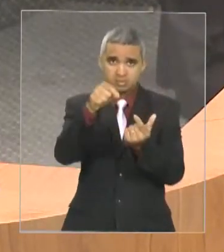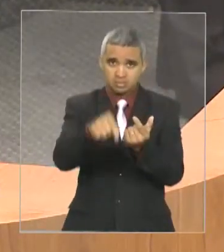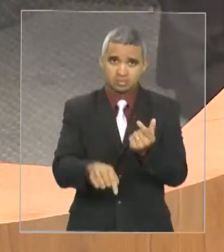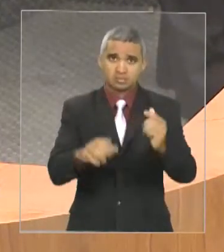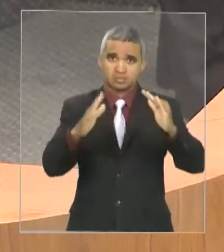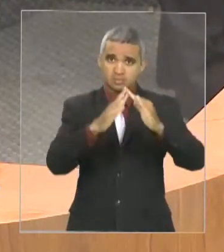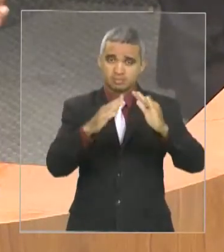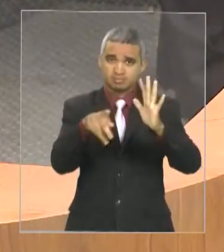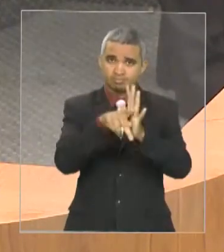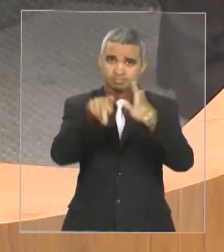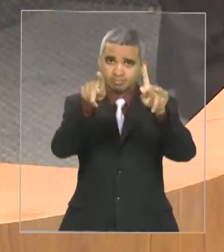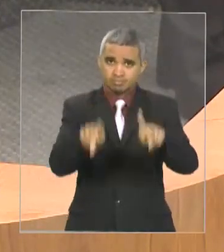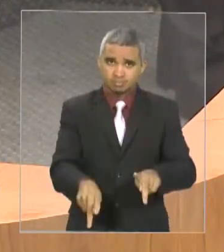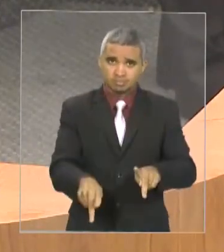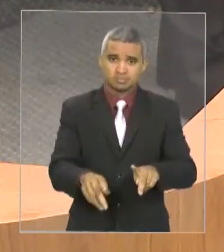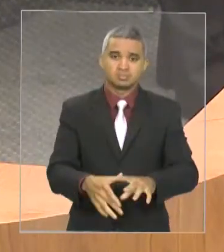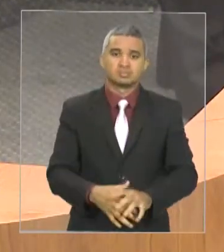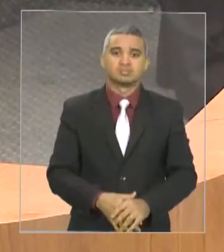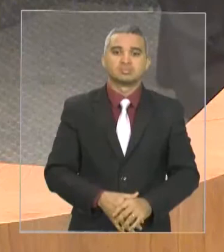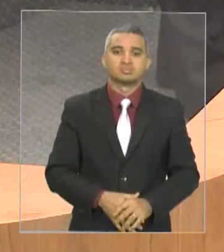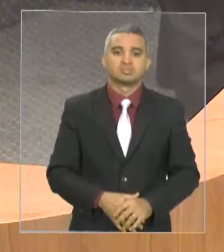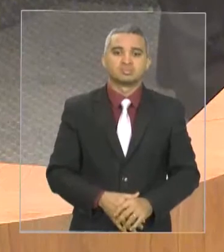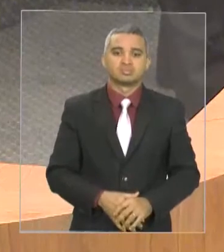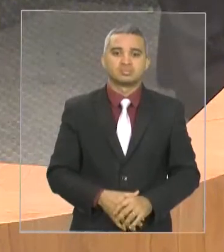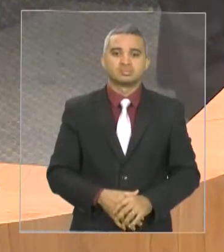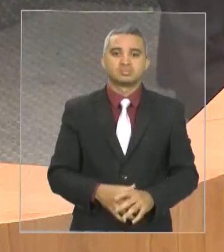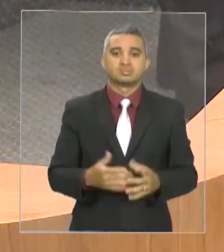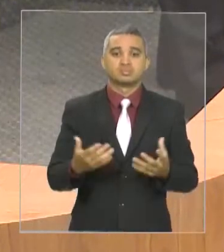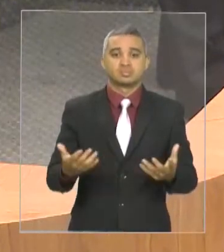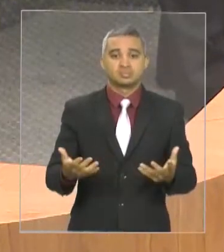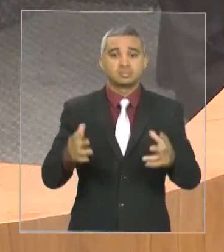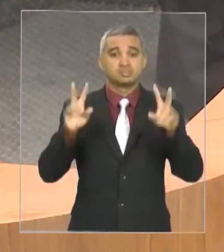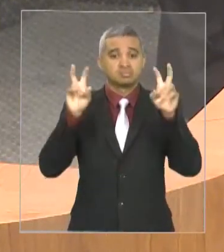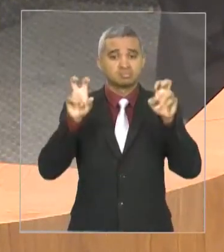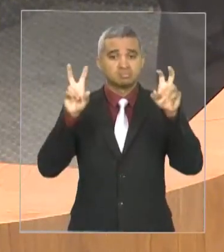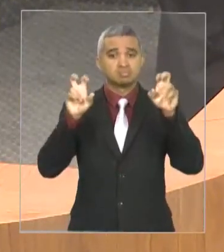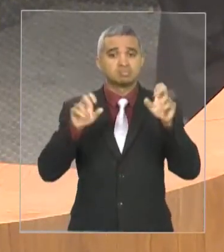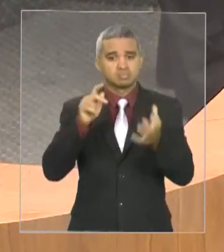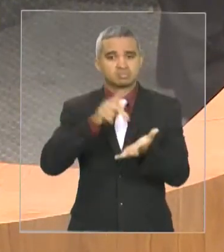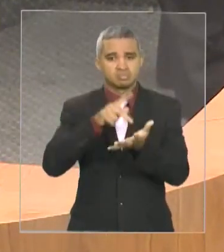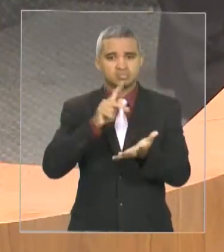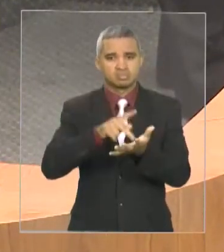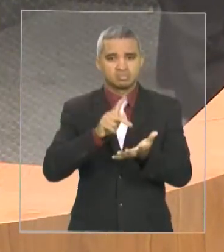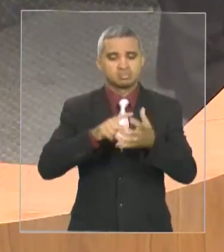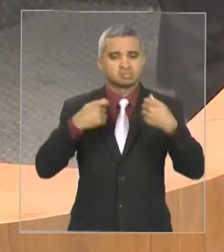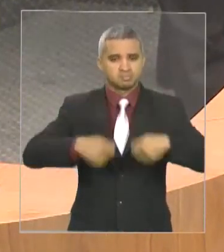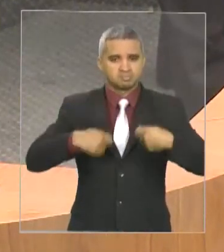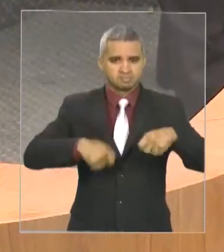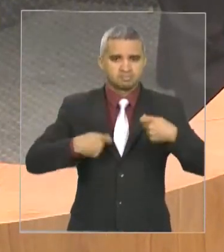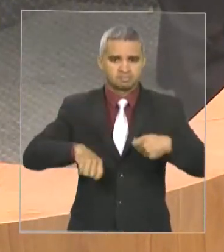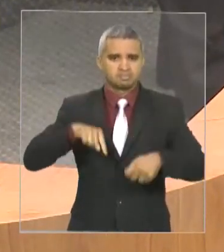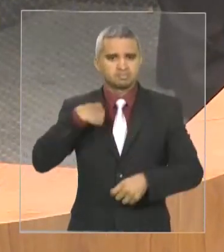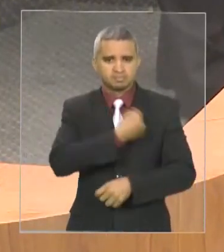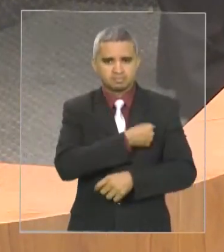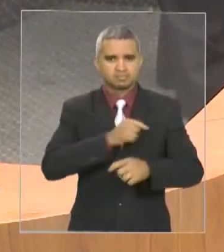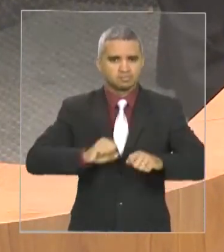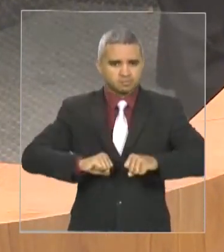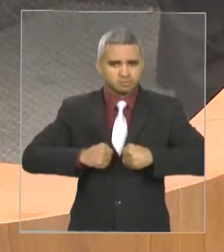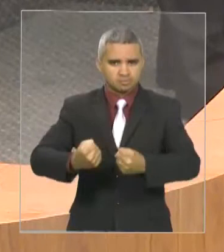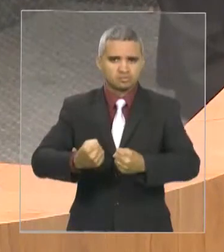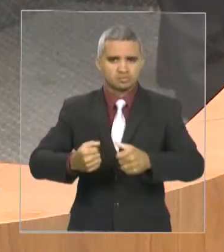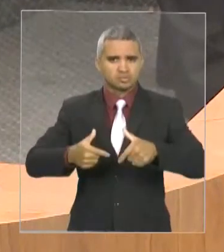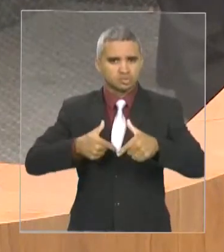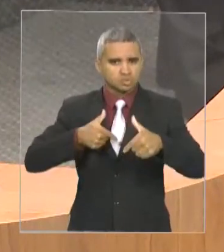Povo em razão de uma causa que realmente é justa e que realmente é necessária a gente enfrentar,